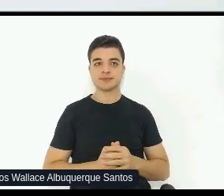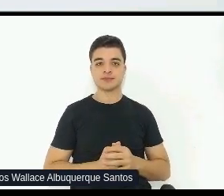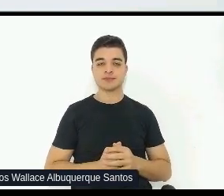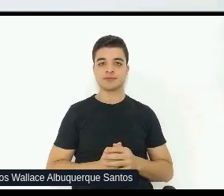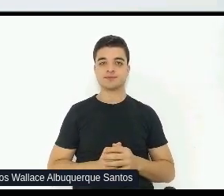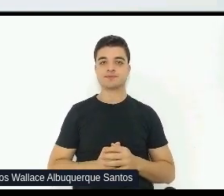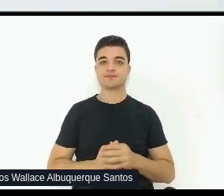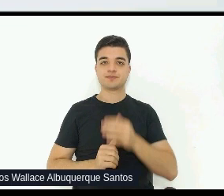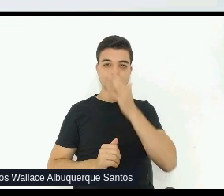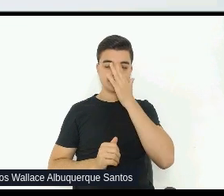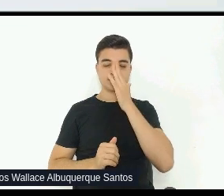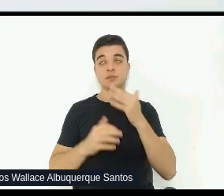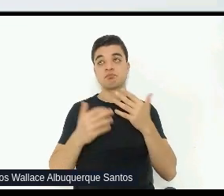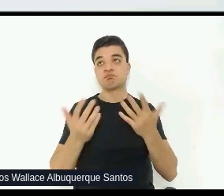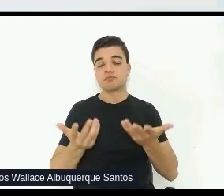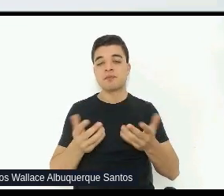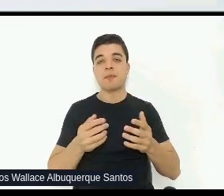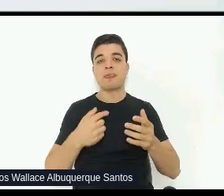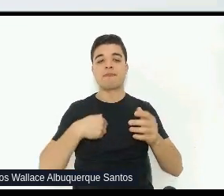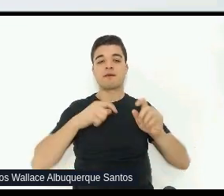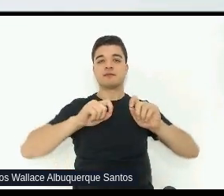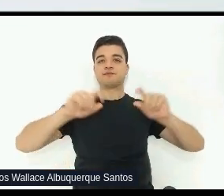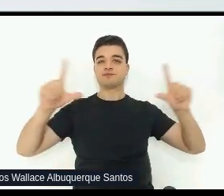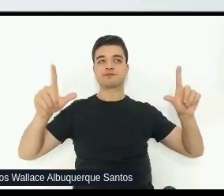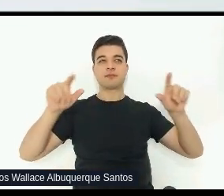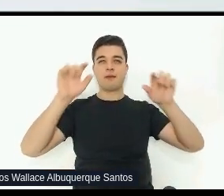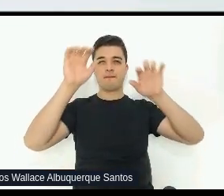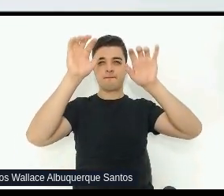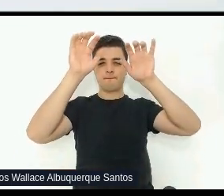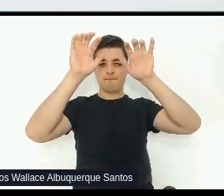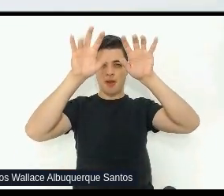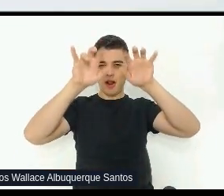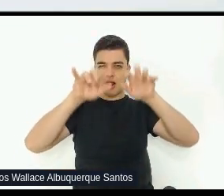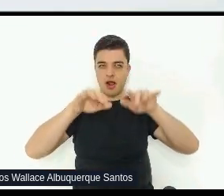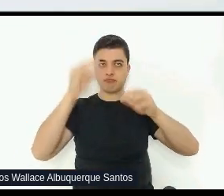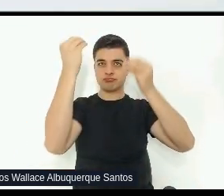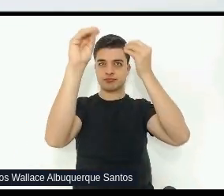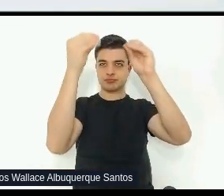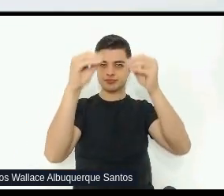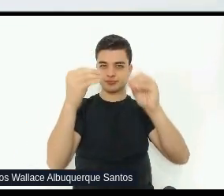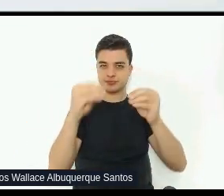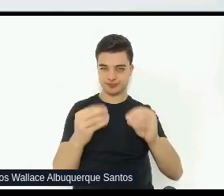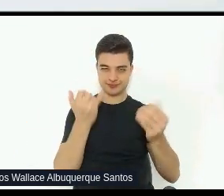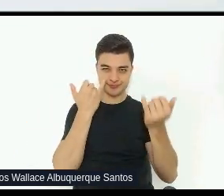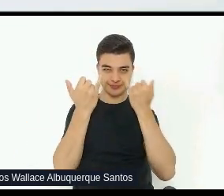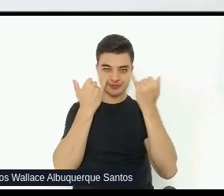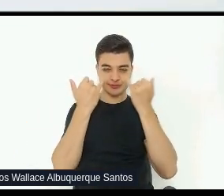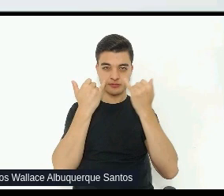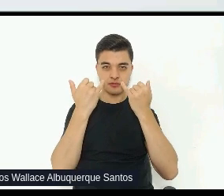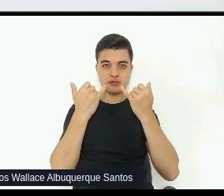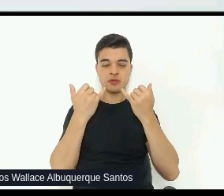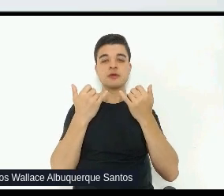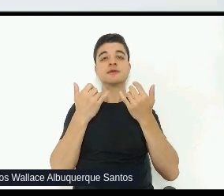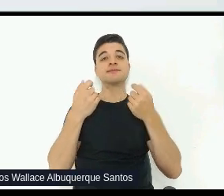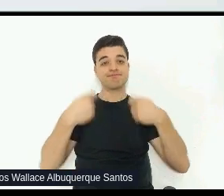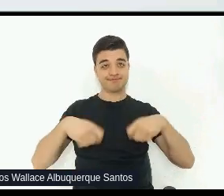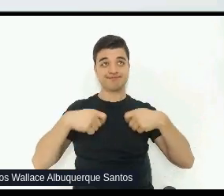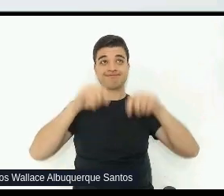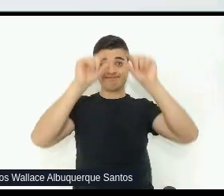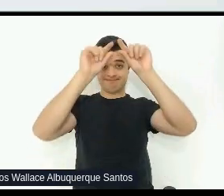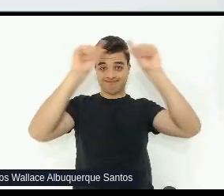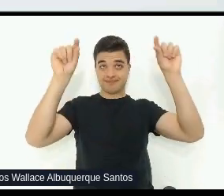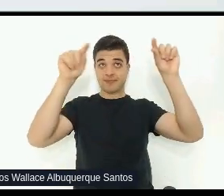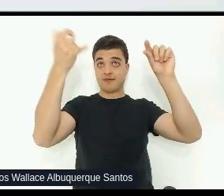formulário, todos os inputs do formulário precisam ter um cabeçalho que diga para ele o que está acontecendo ali, e isso também conta como